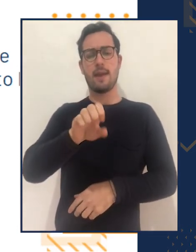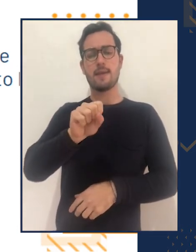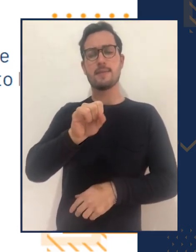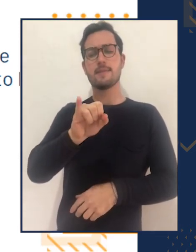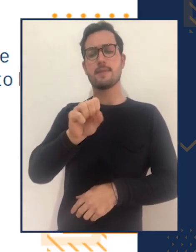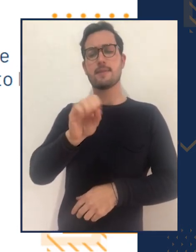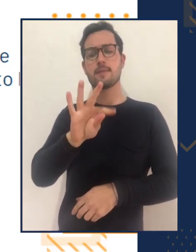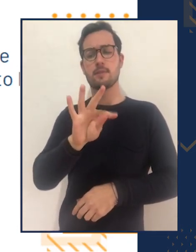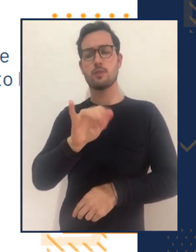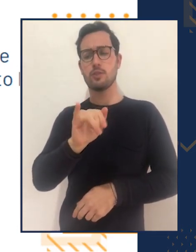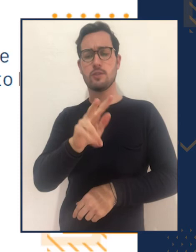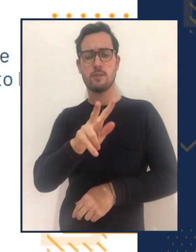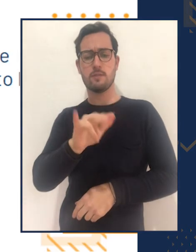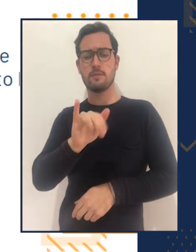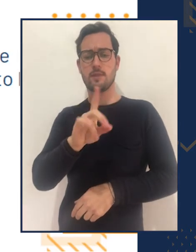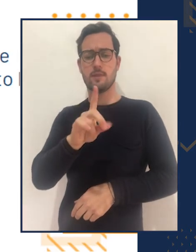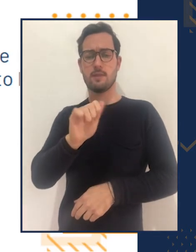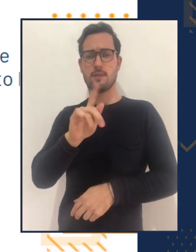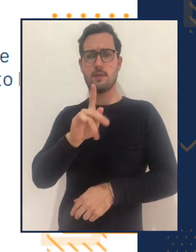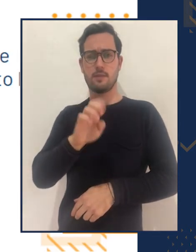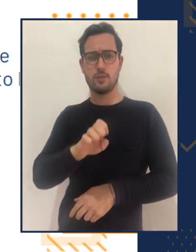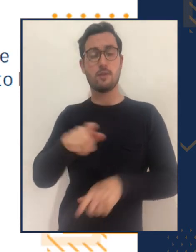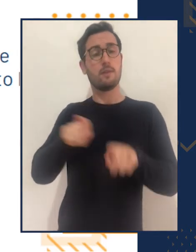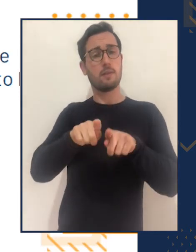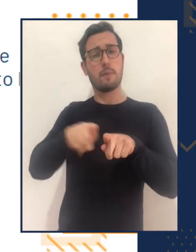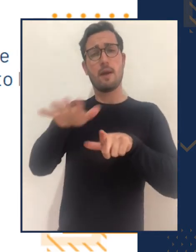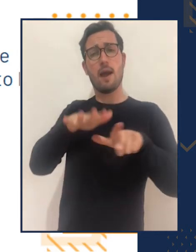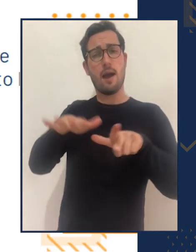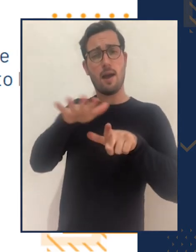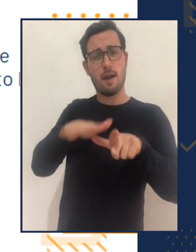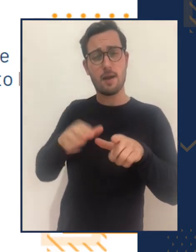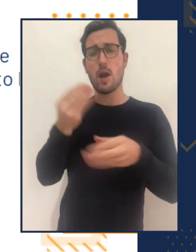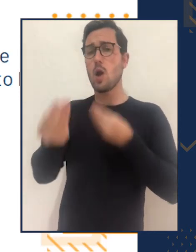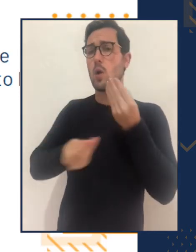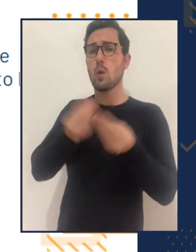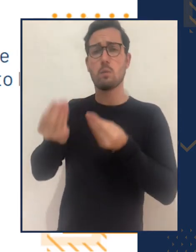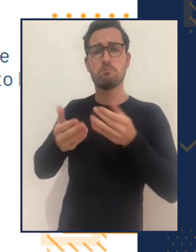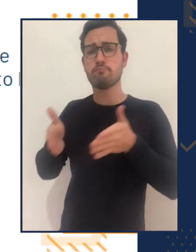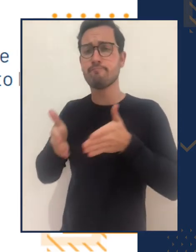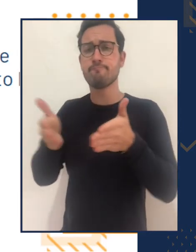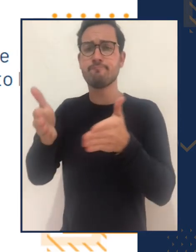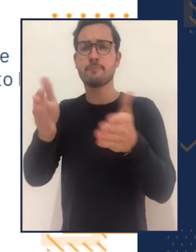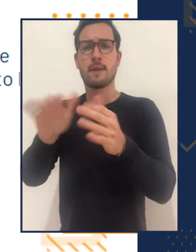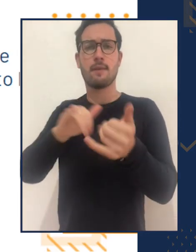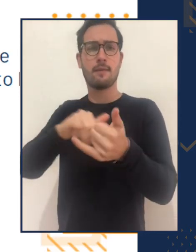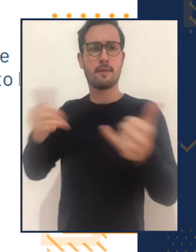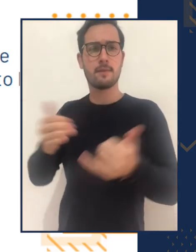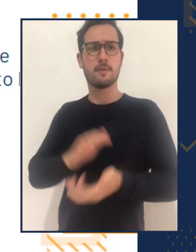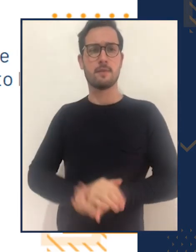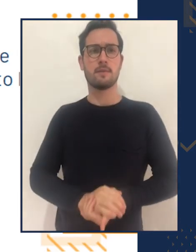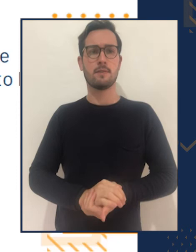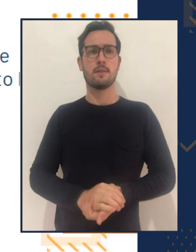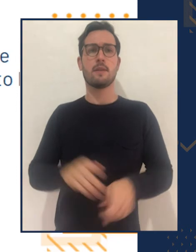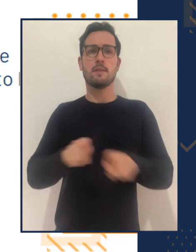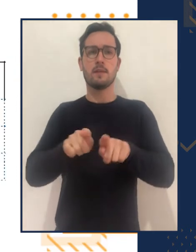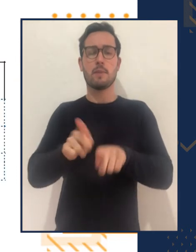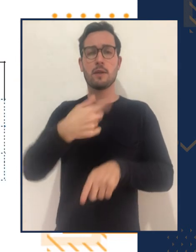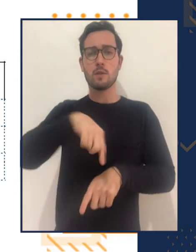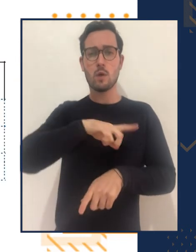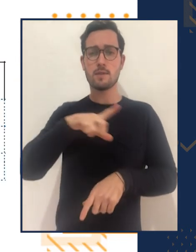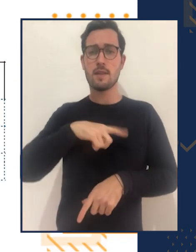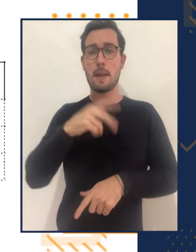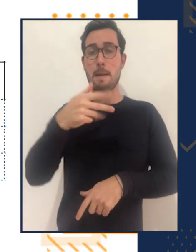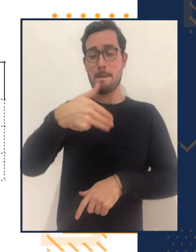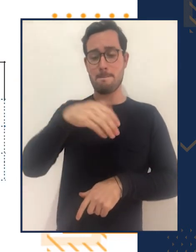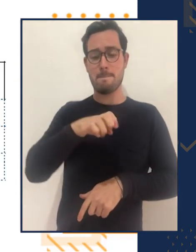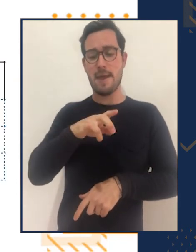à resistividade e o comprimento, e inversamente proporcional à área de seção transversal por onde passa a corrente. Bom, nós